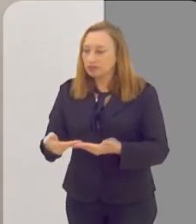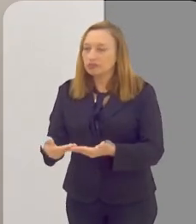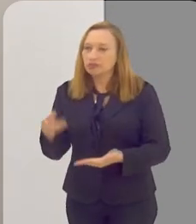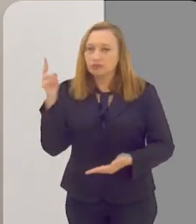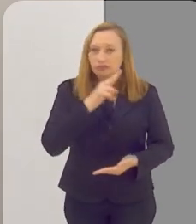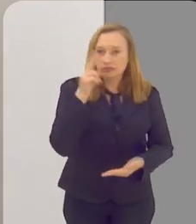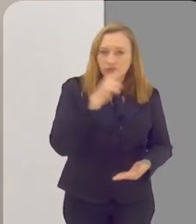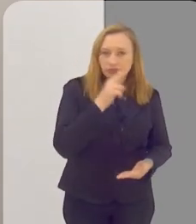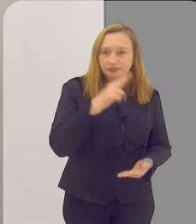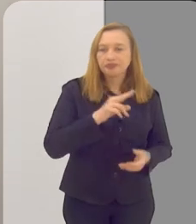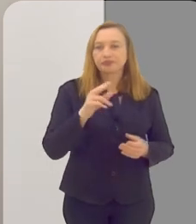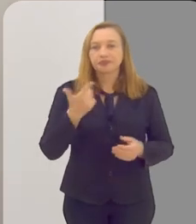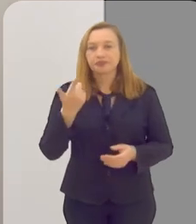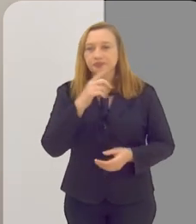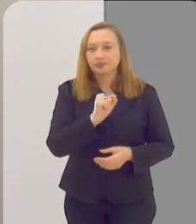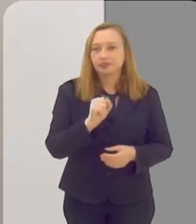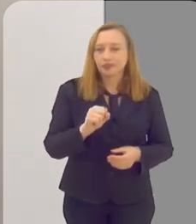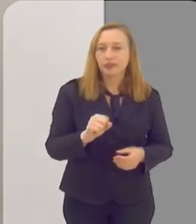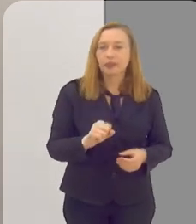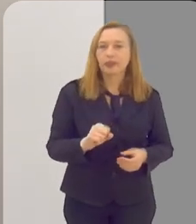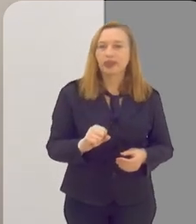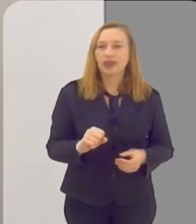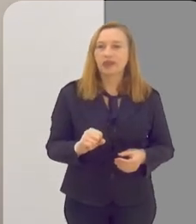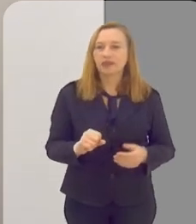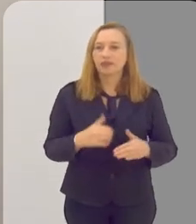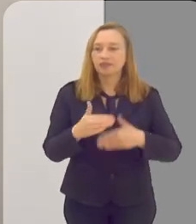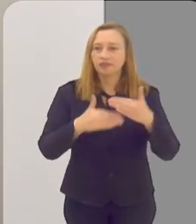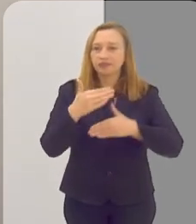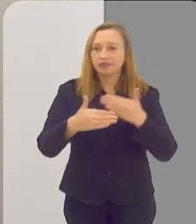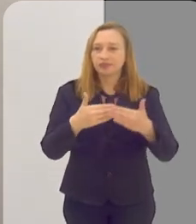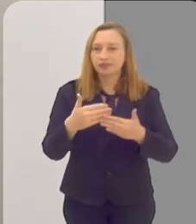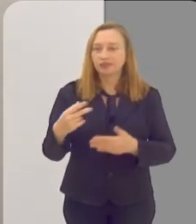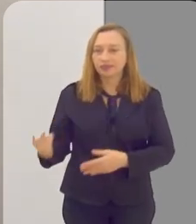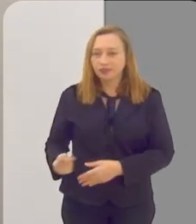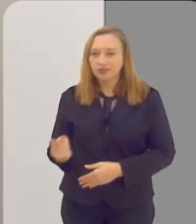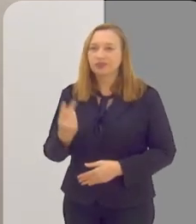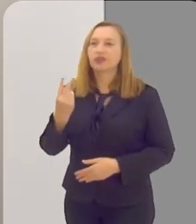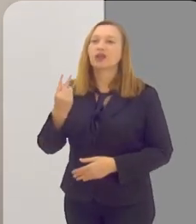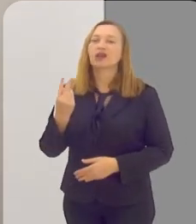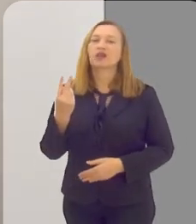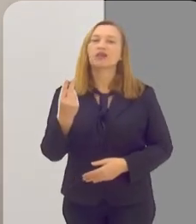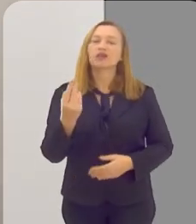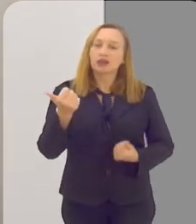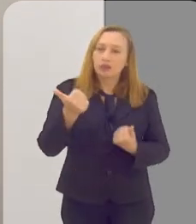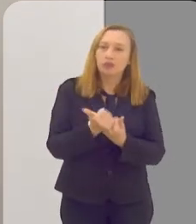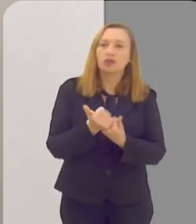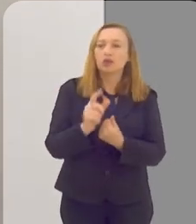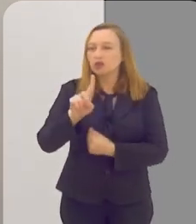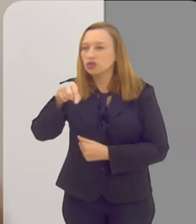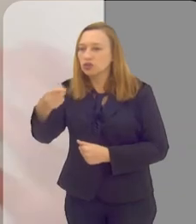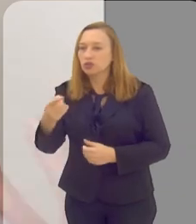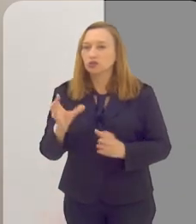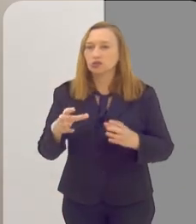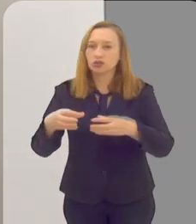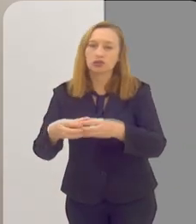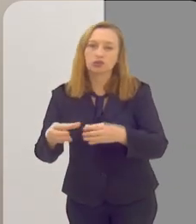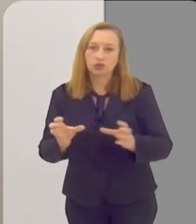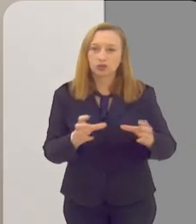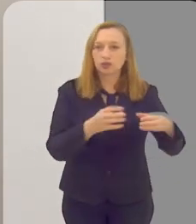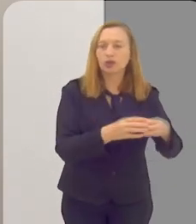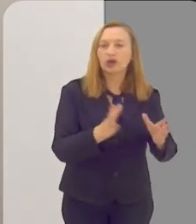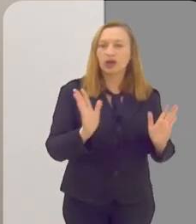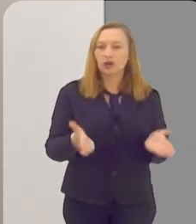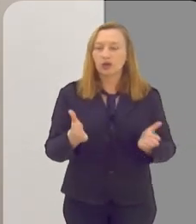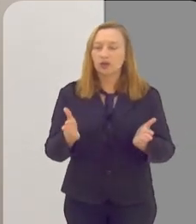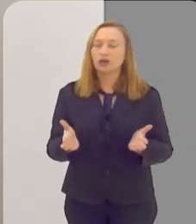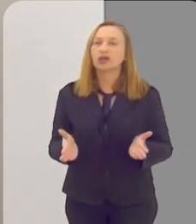entregas efetivas e imediatas, para que a gente ganhe corpo, para que a gente ganhe credibilidade, para que a gente ganhe apoio das outras